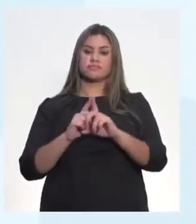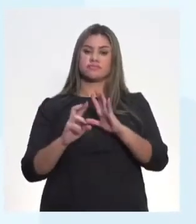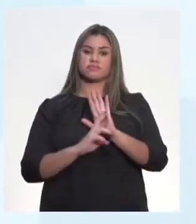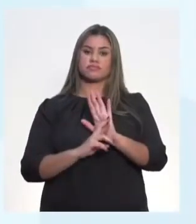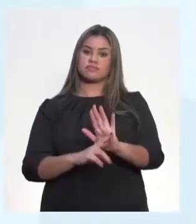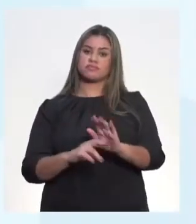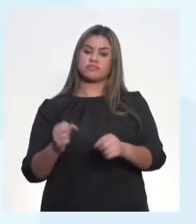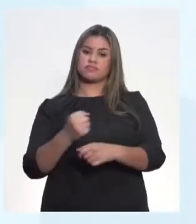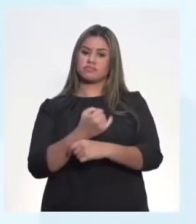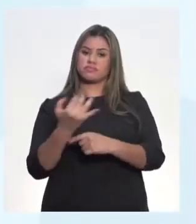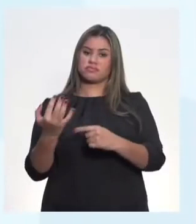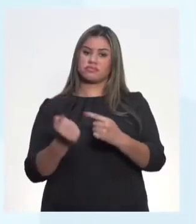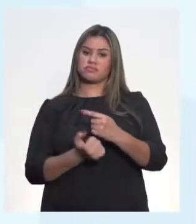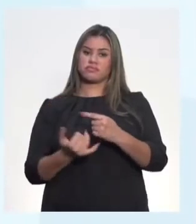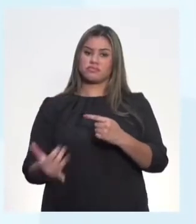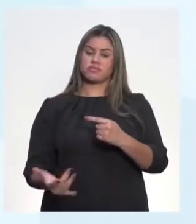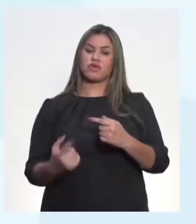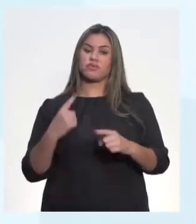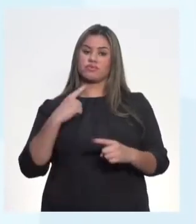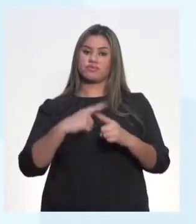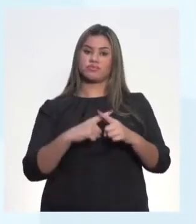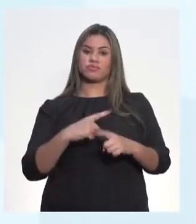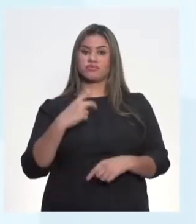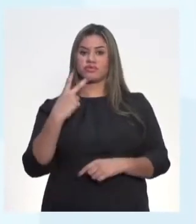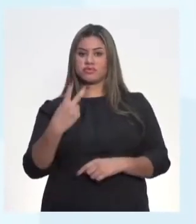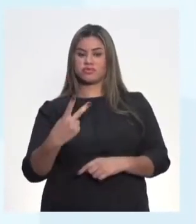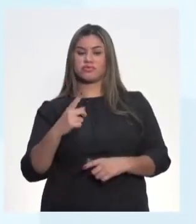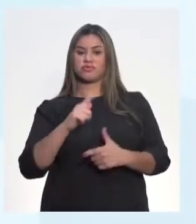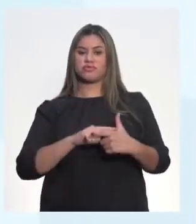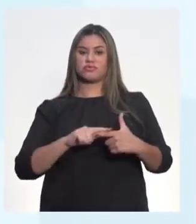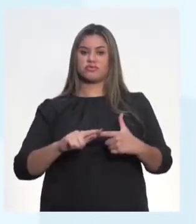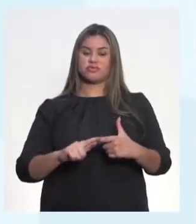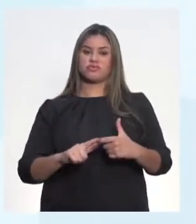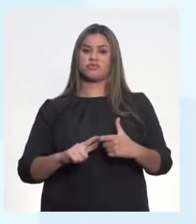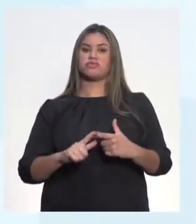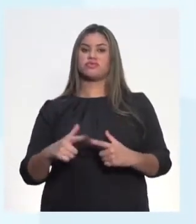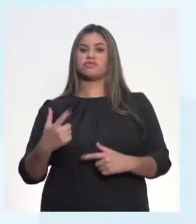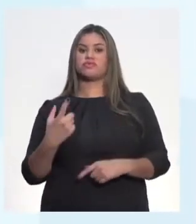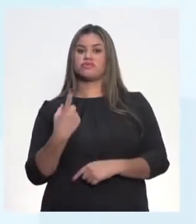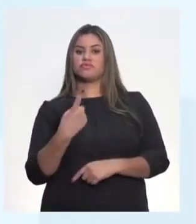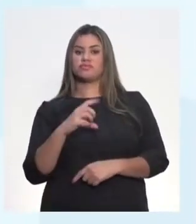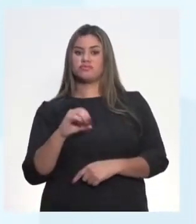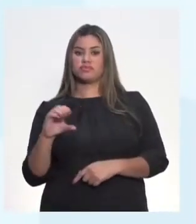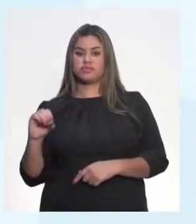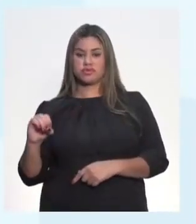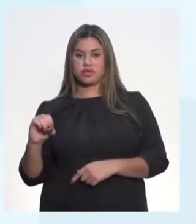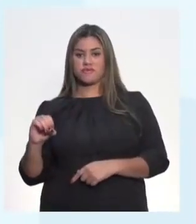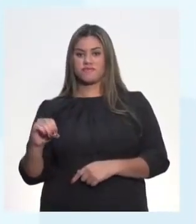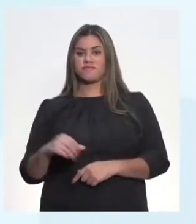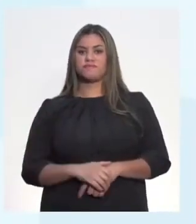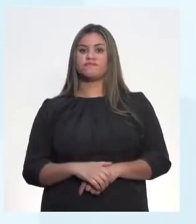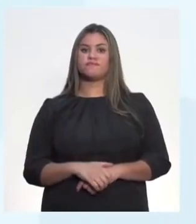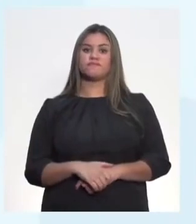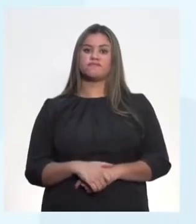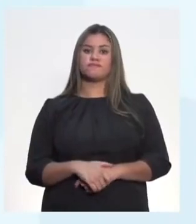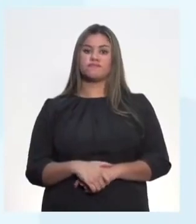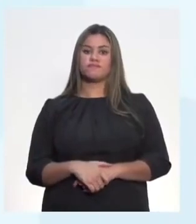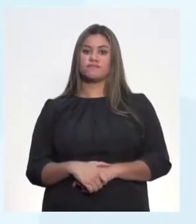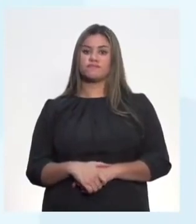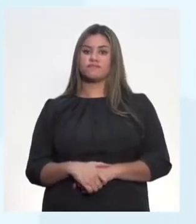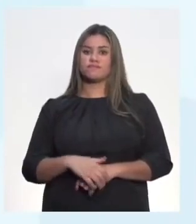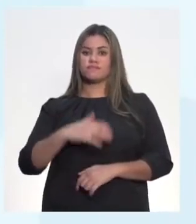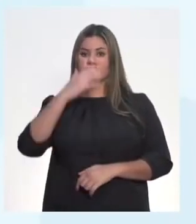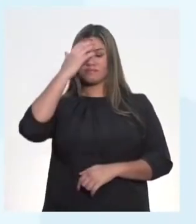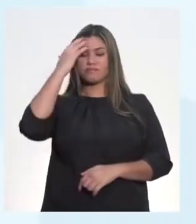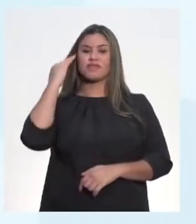Primeiro multiplicando por 2 e dividindo o resultado por 100, o que não está correto. Mas aí eu vou lembrar de uma